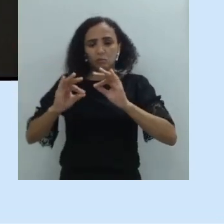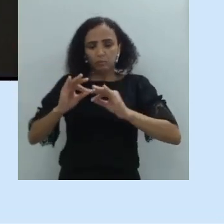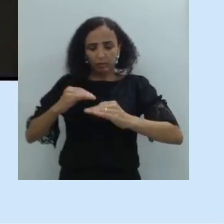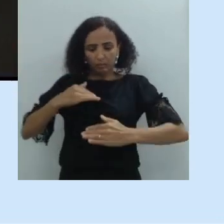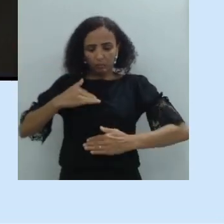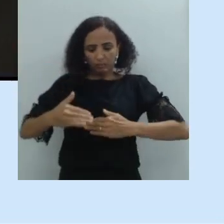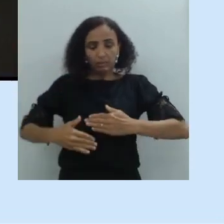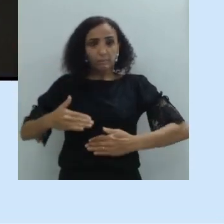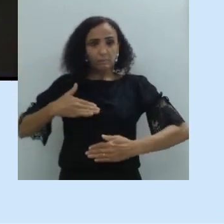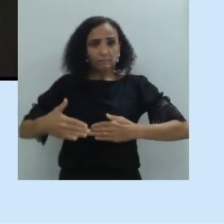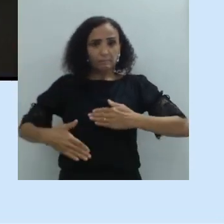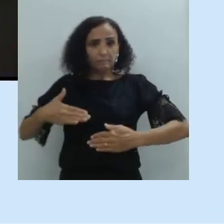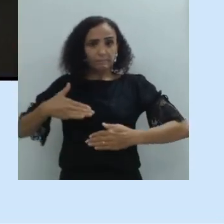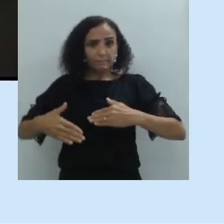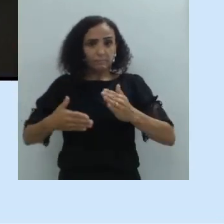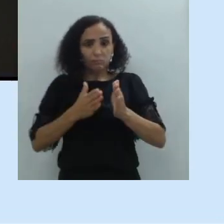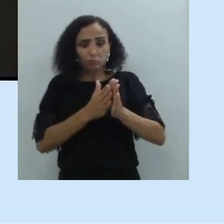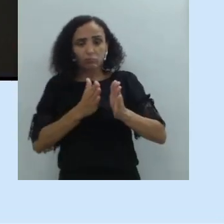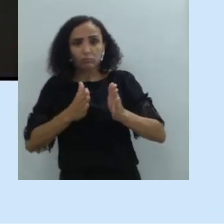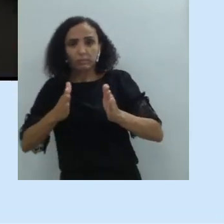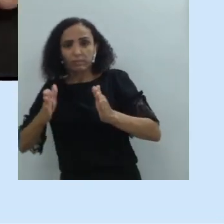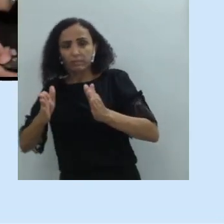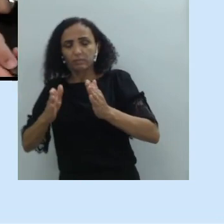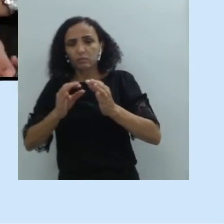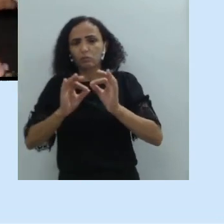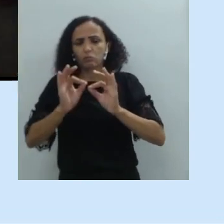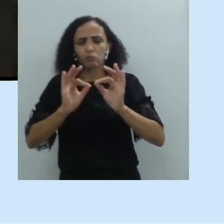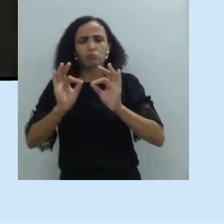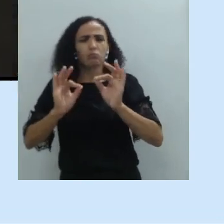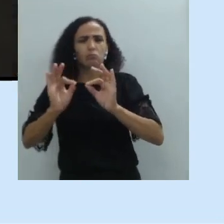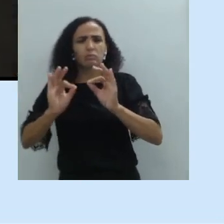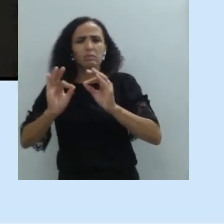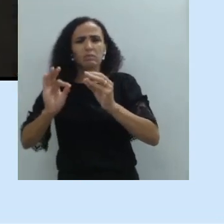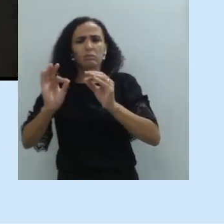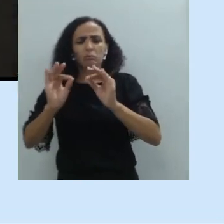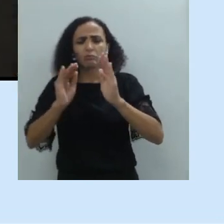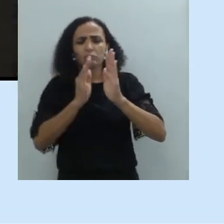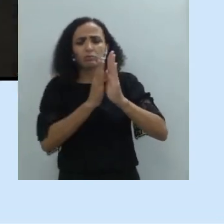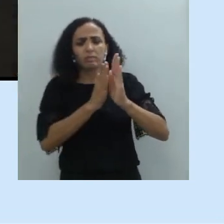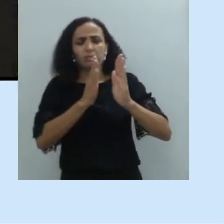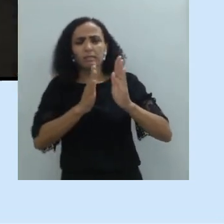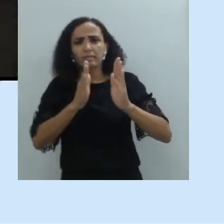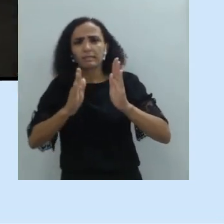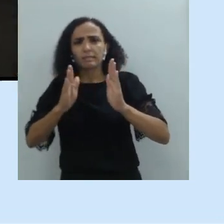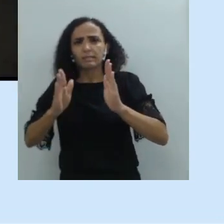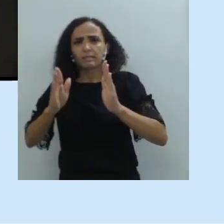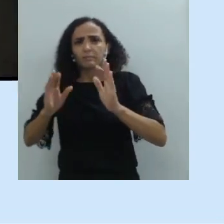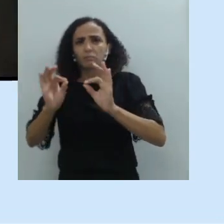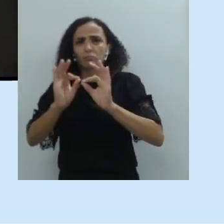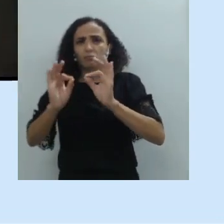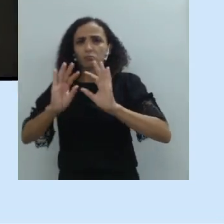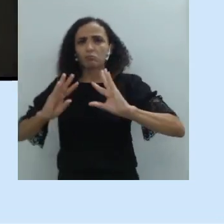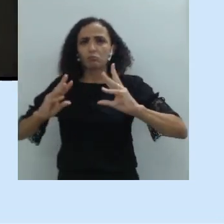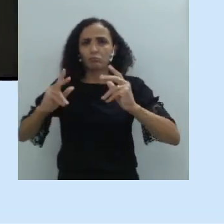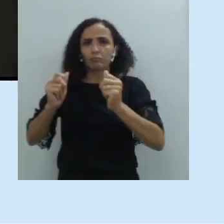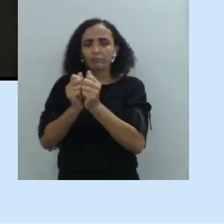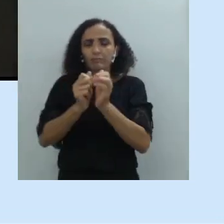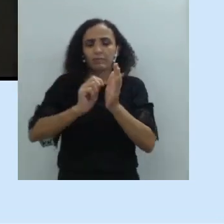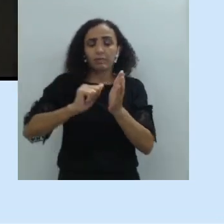como são os tecidos? Os tecidos são tecidos epiteliais, são tecido nervoso, o